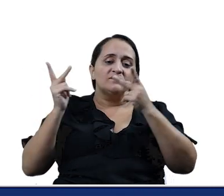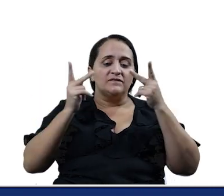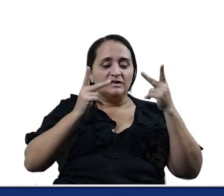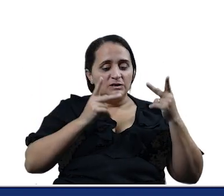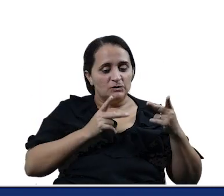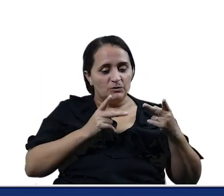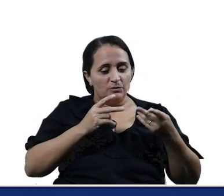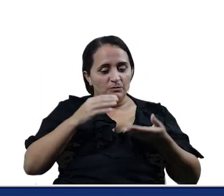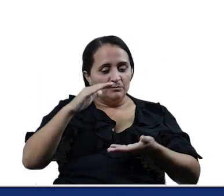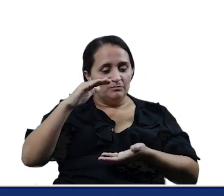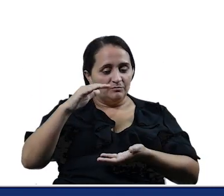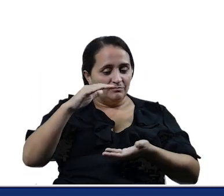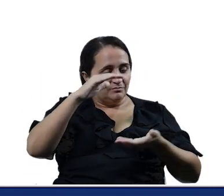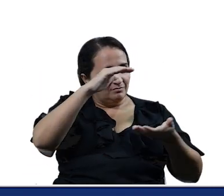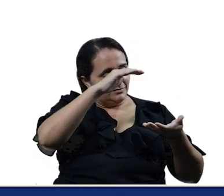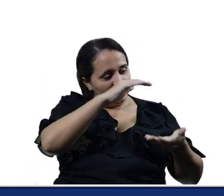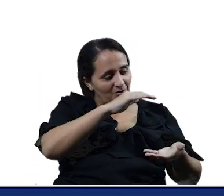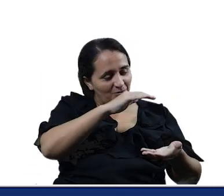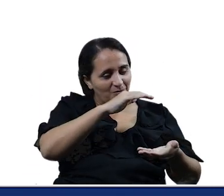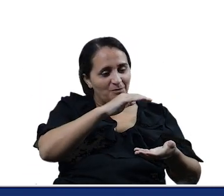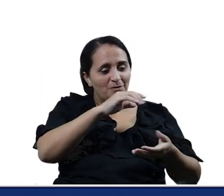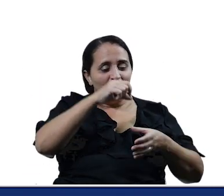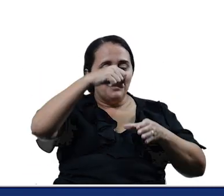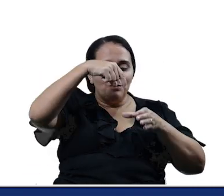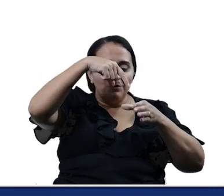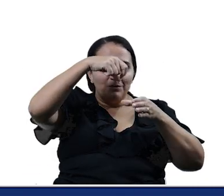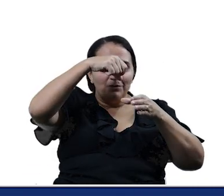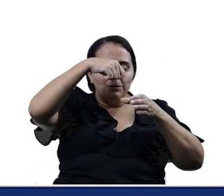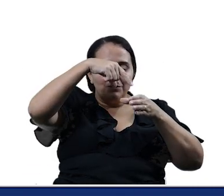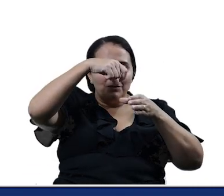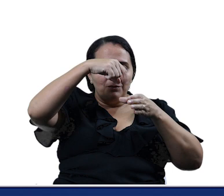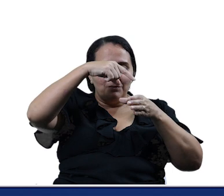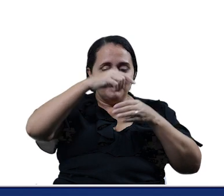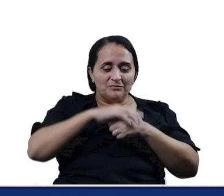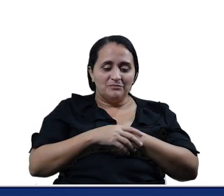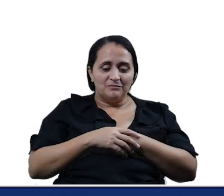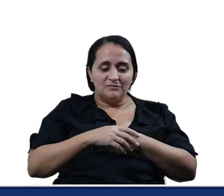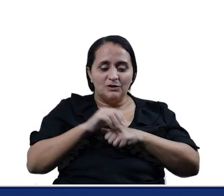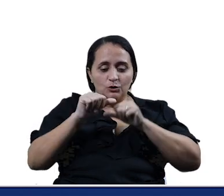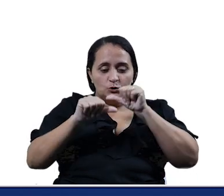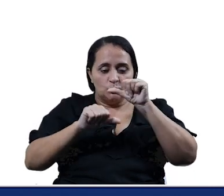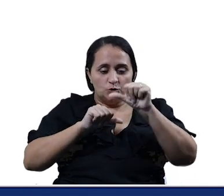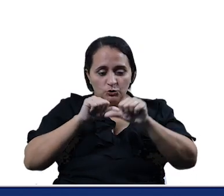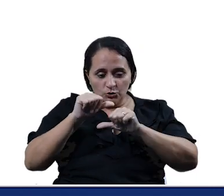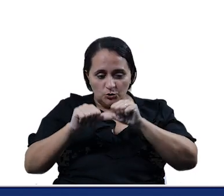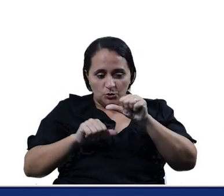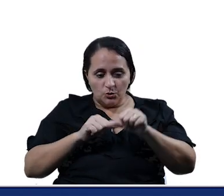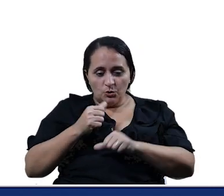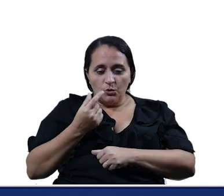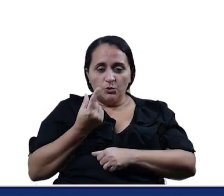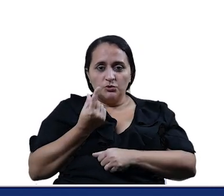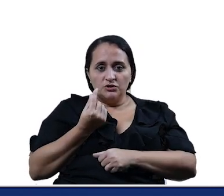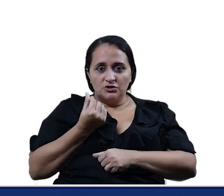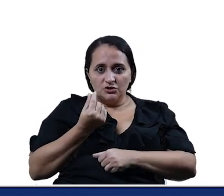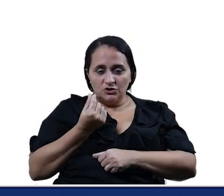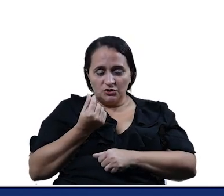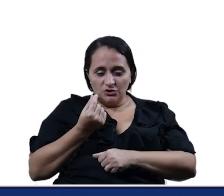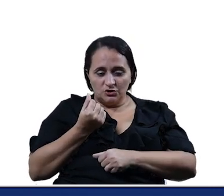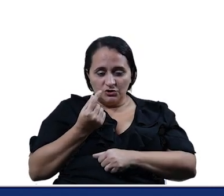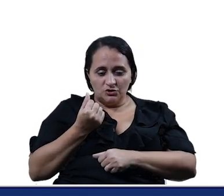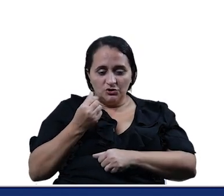nesse cofrinho, ele trocou R$7 de moedas de 25 centavos para ajudar